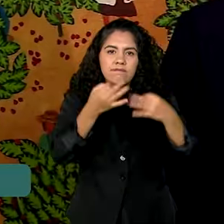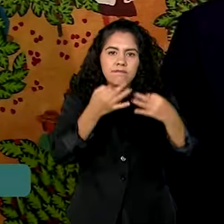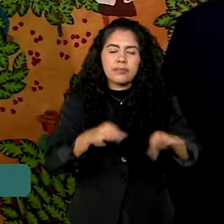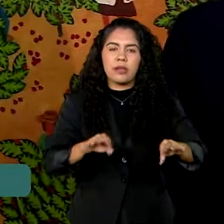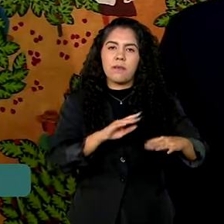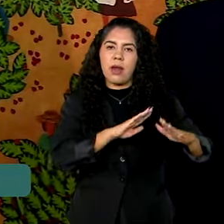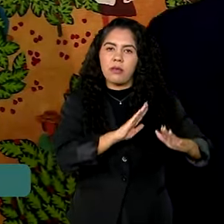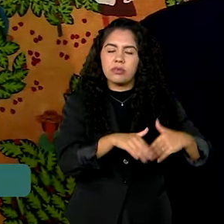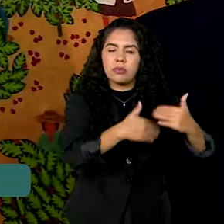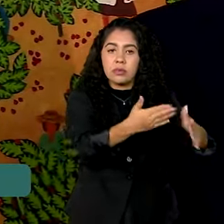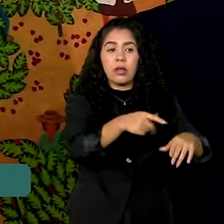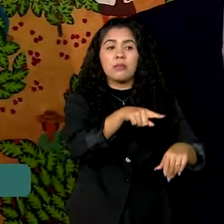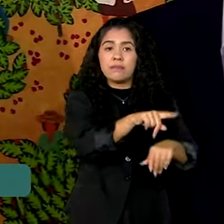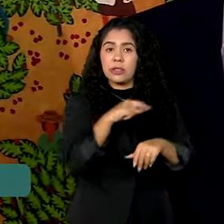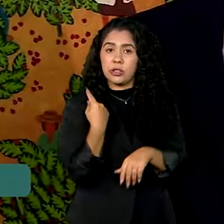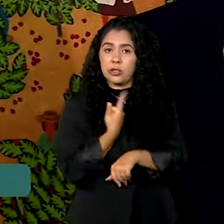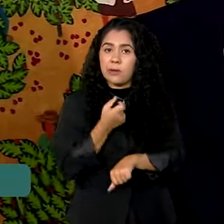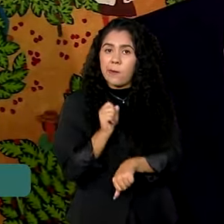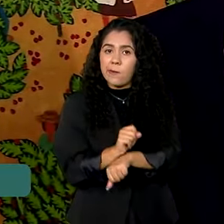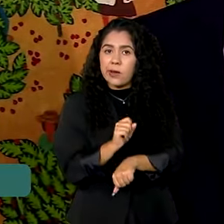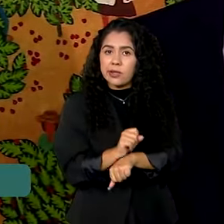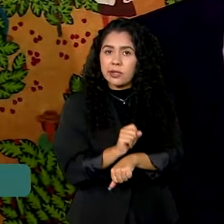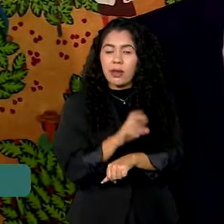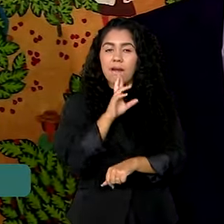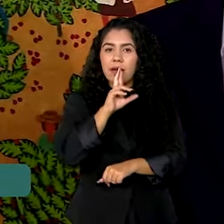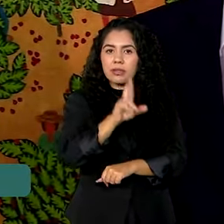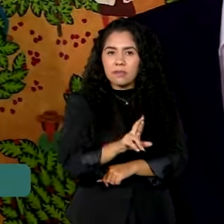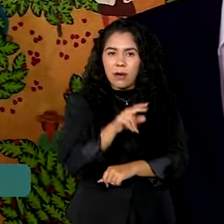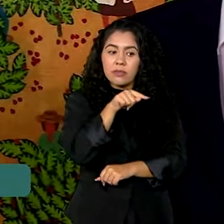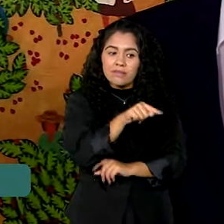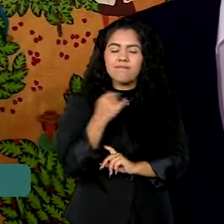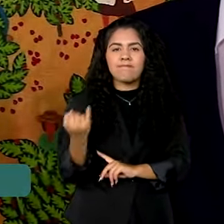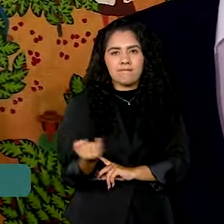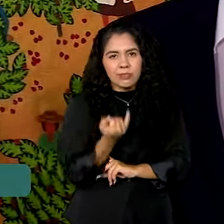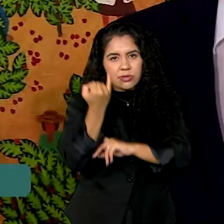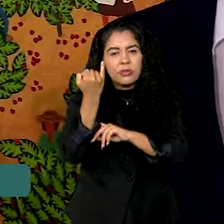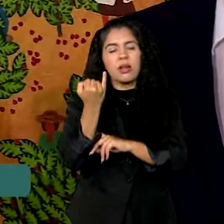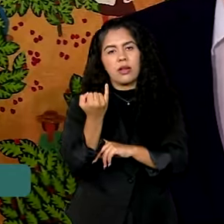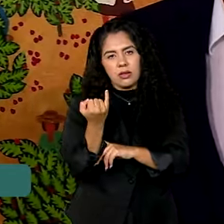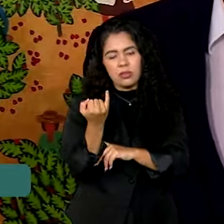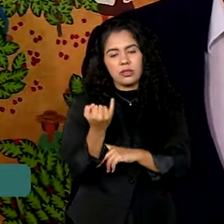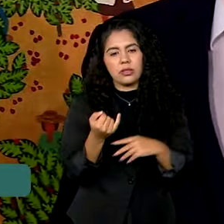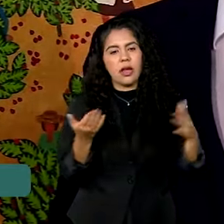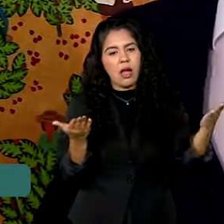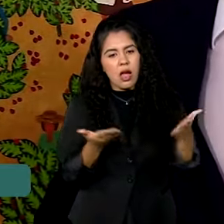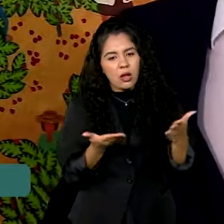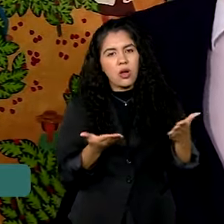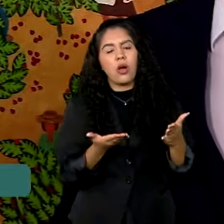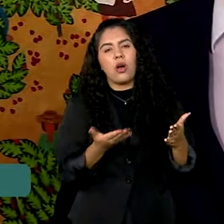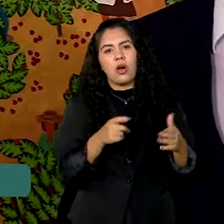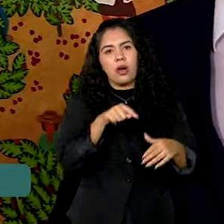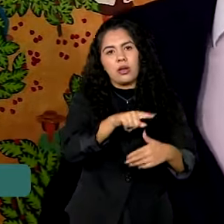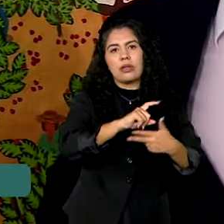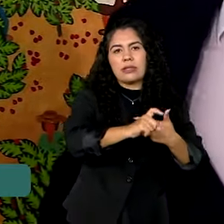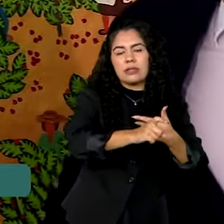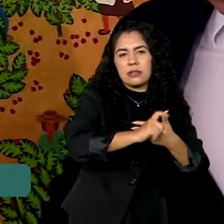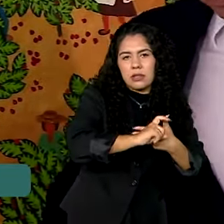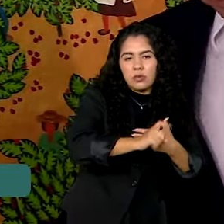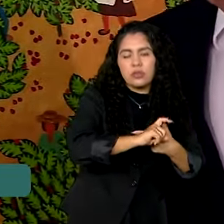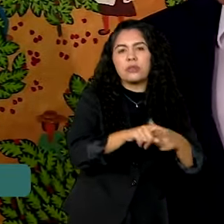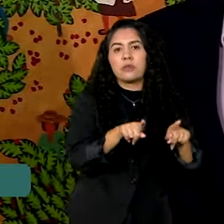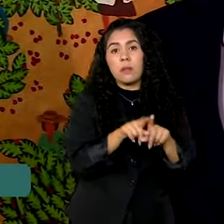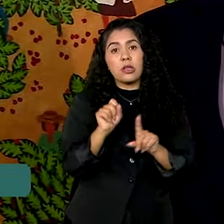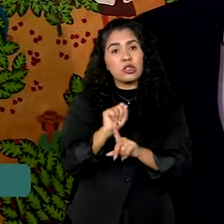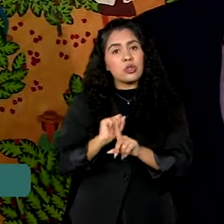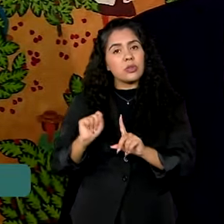uma resposta importante que acreditamos que o Congresso Nacional, agora no seu retorno, junto com o Executivo e a sociedade,